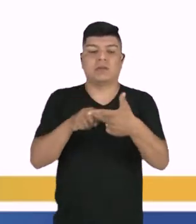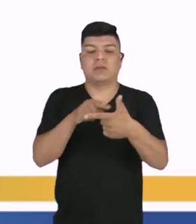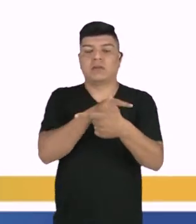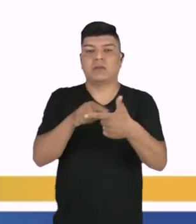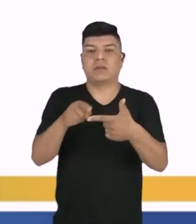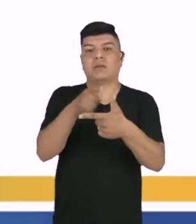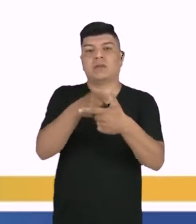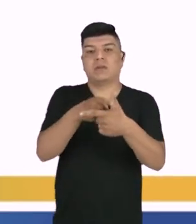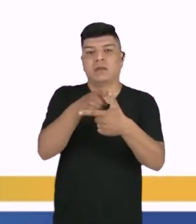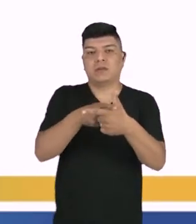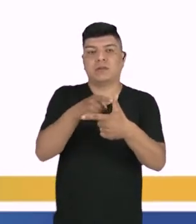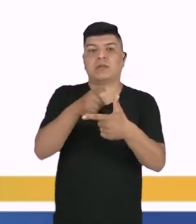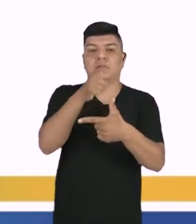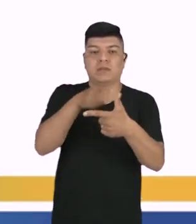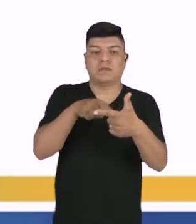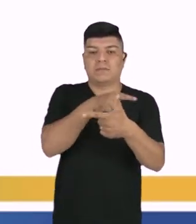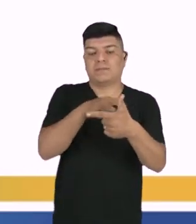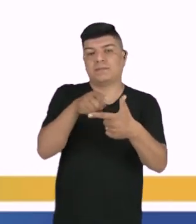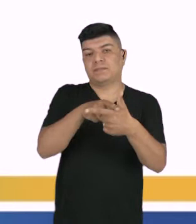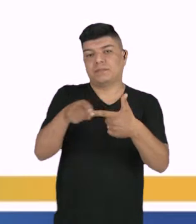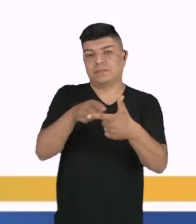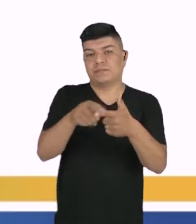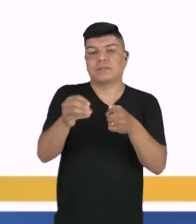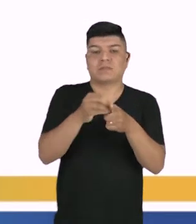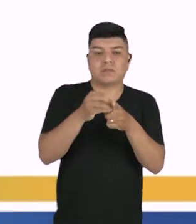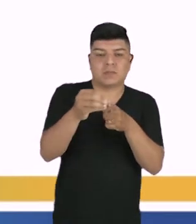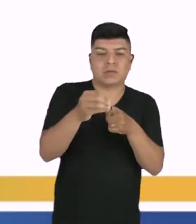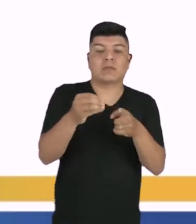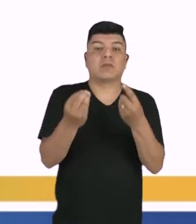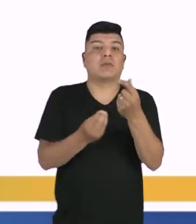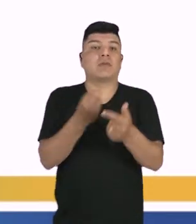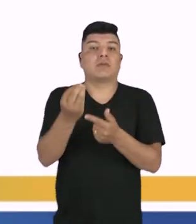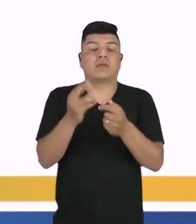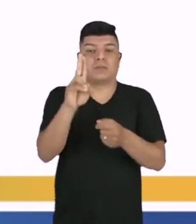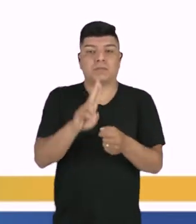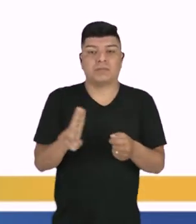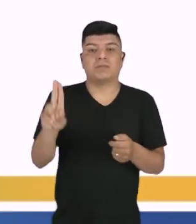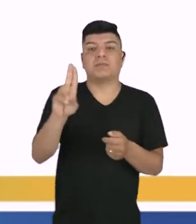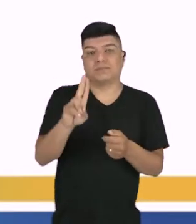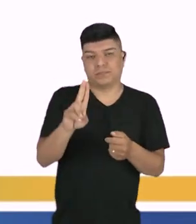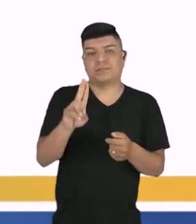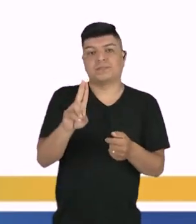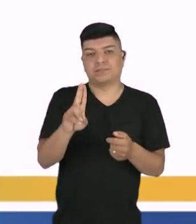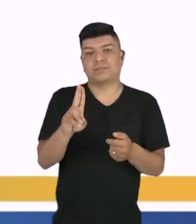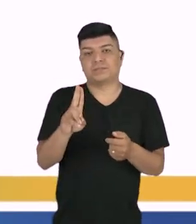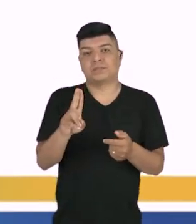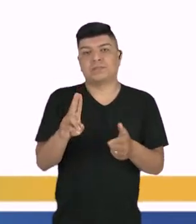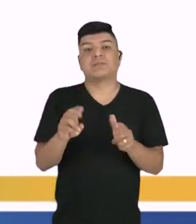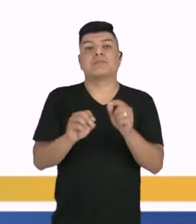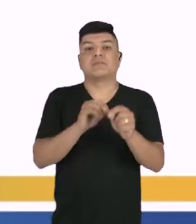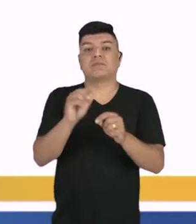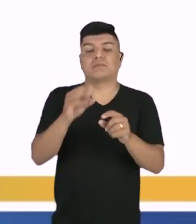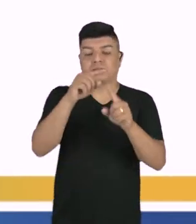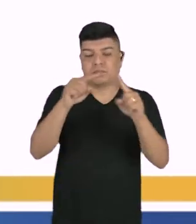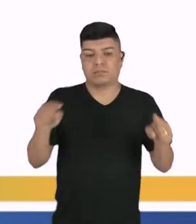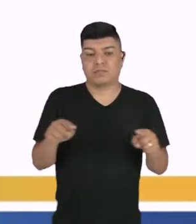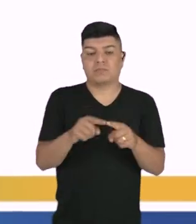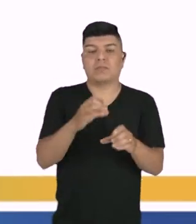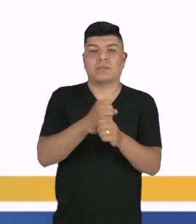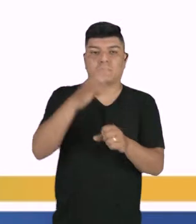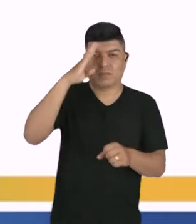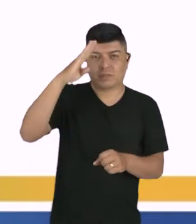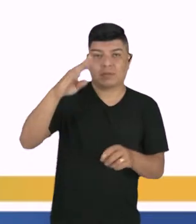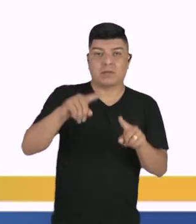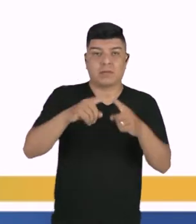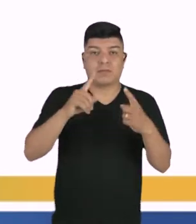com a tangente, também viu como usar, né, e aplicar, lógico, né, a relação trigonométrica fundamental,